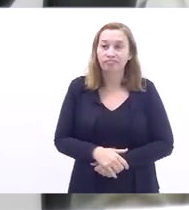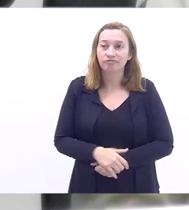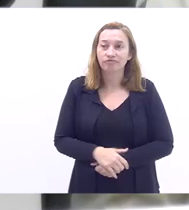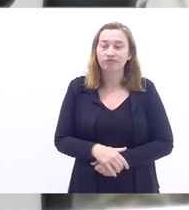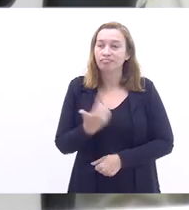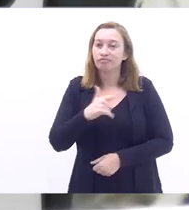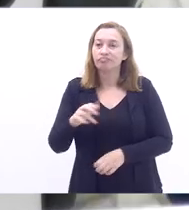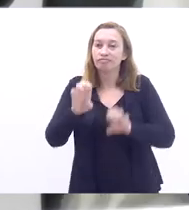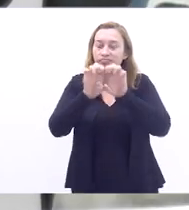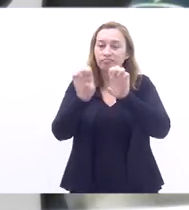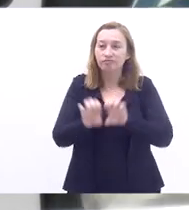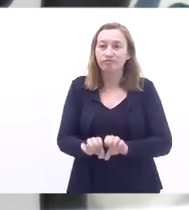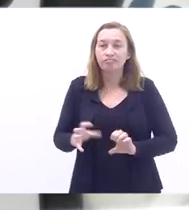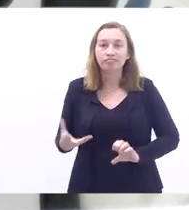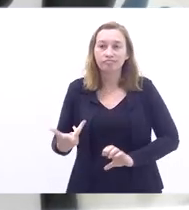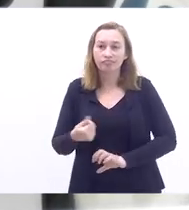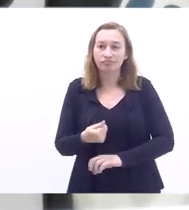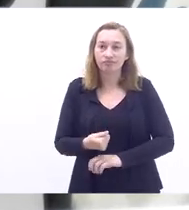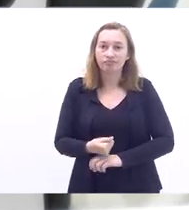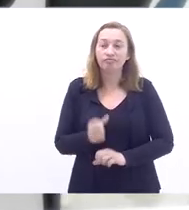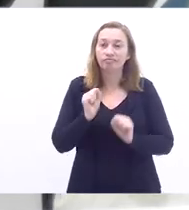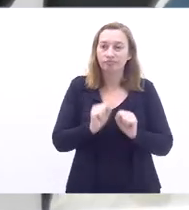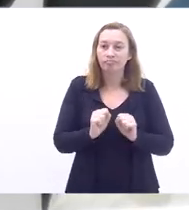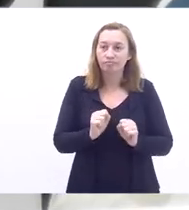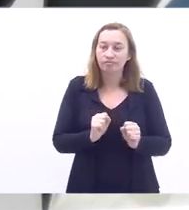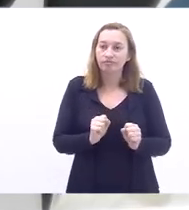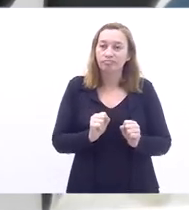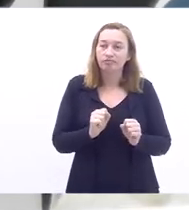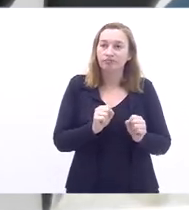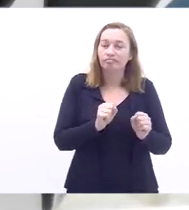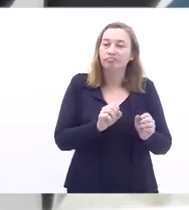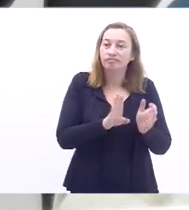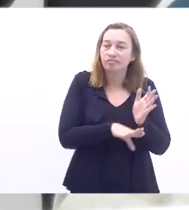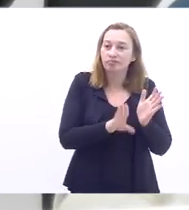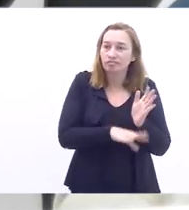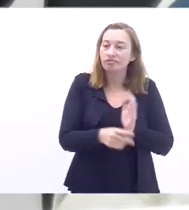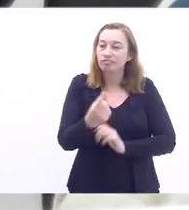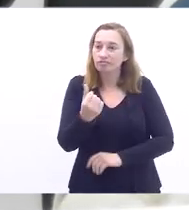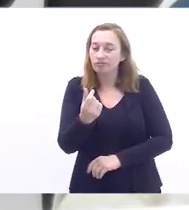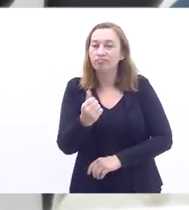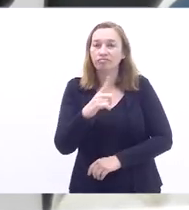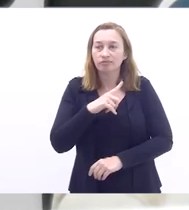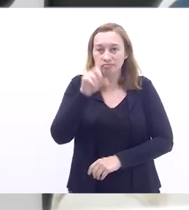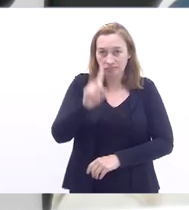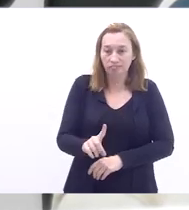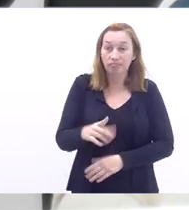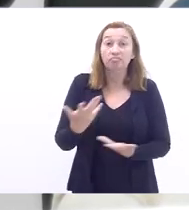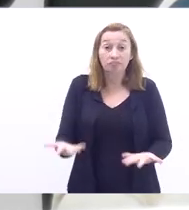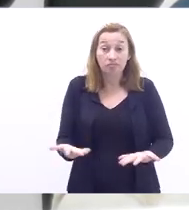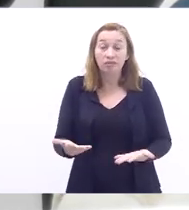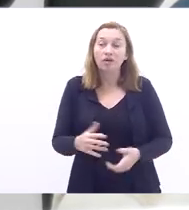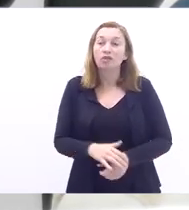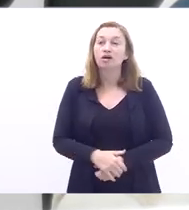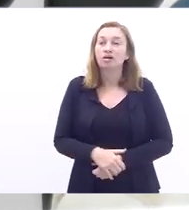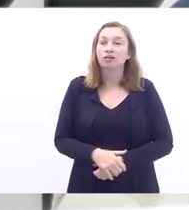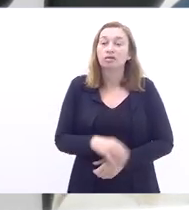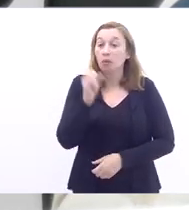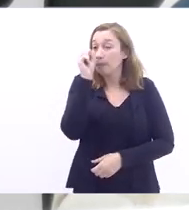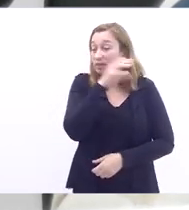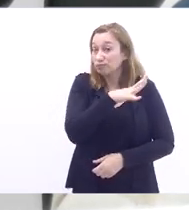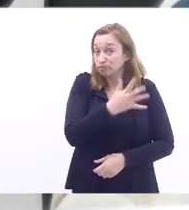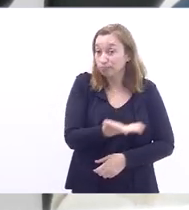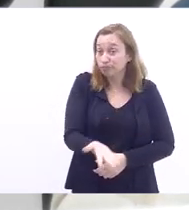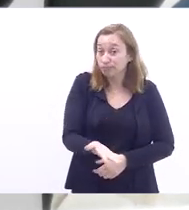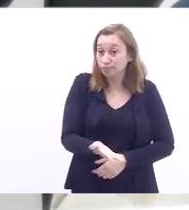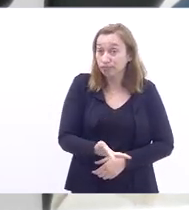tem uma estrutura eficiente para poder gastar aquele orçamento que ela tem direito então assim é é um absurdo